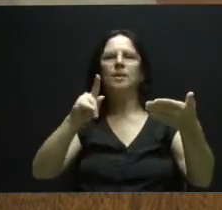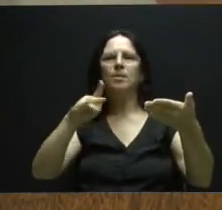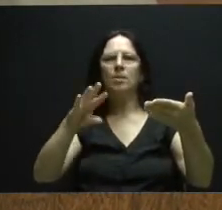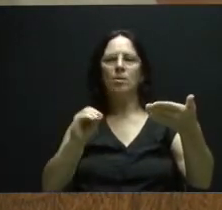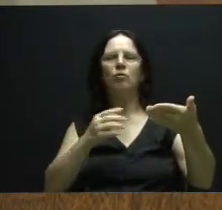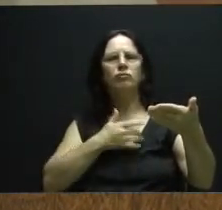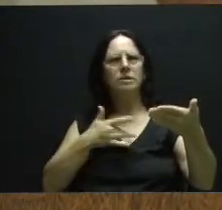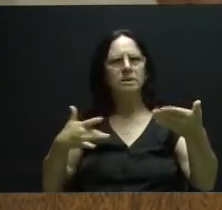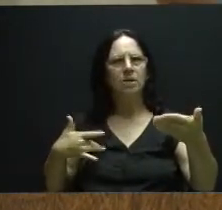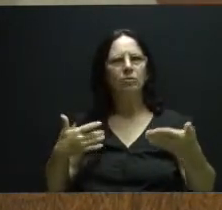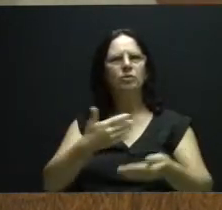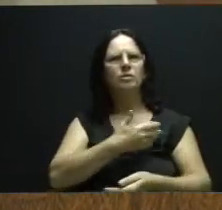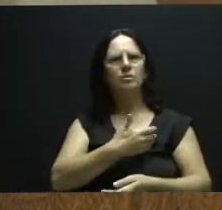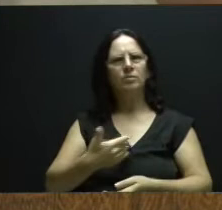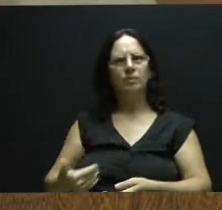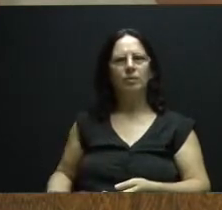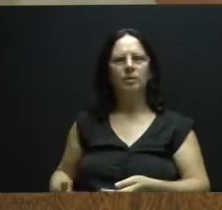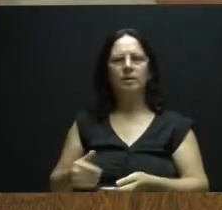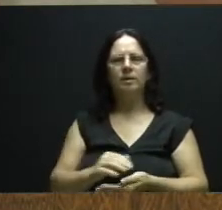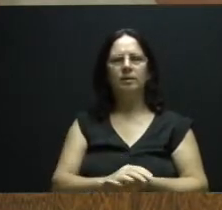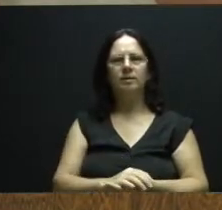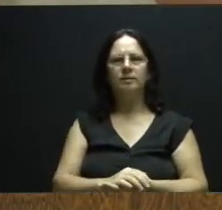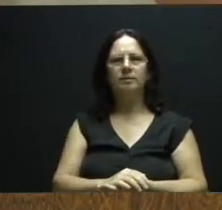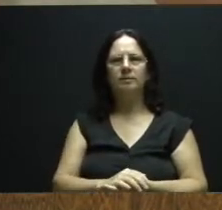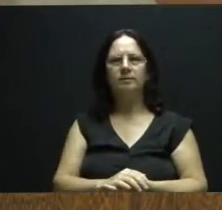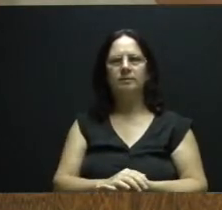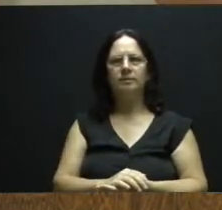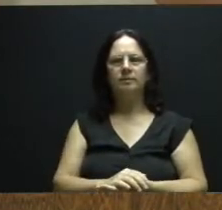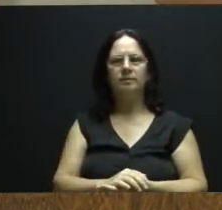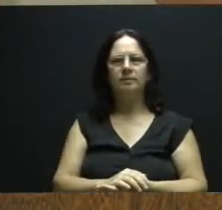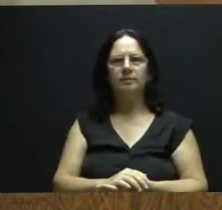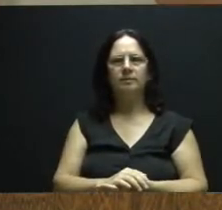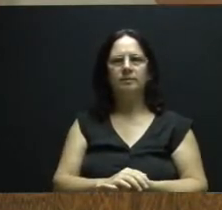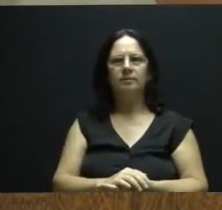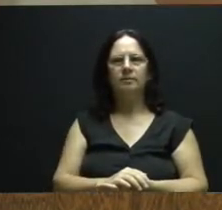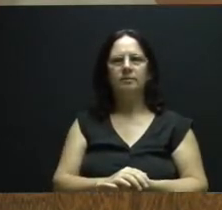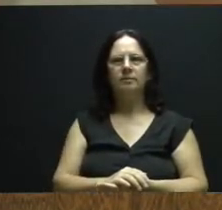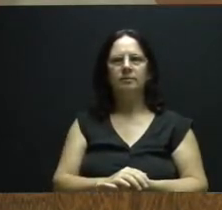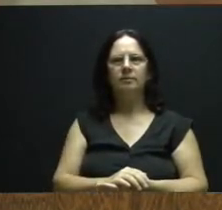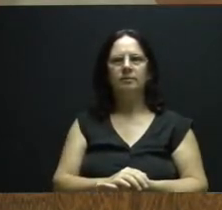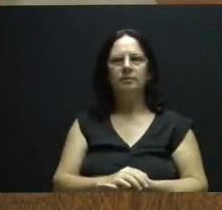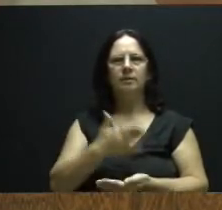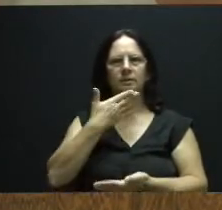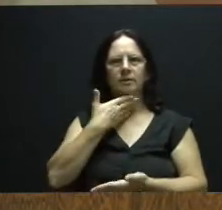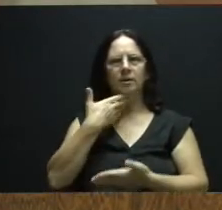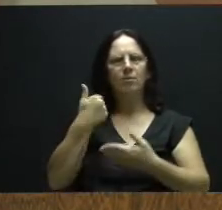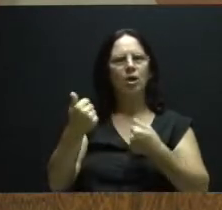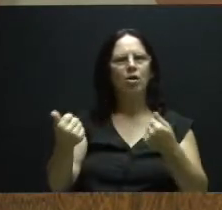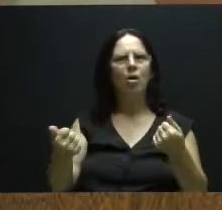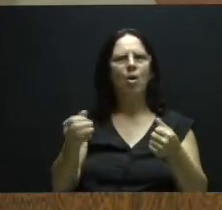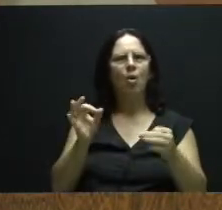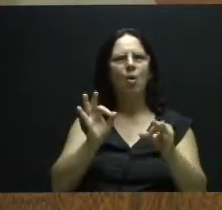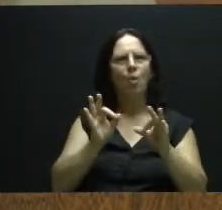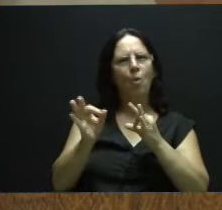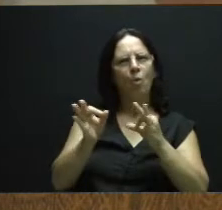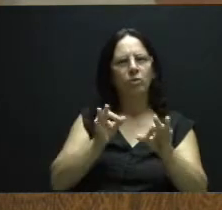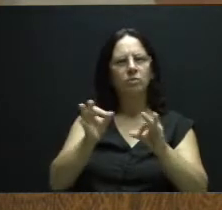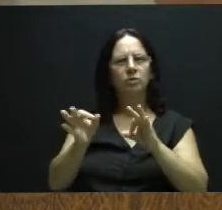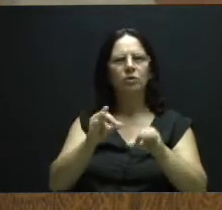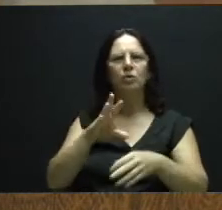saúde pública em nosso município com vistas a possibilitar o melhor controle epidemiológico